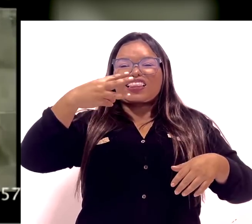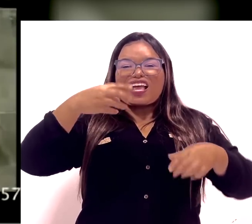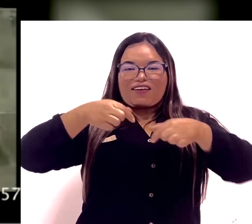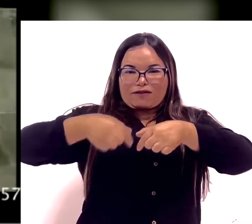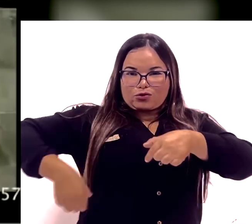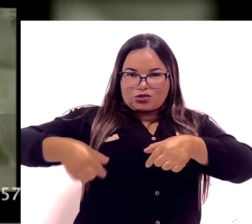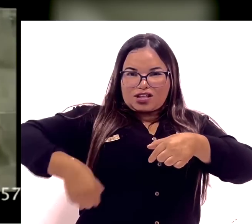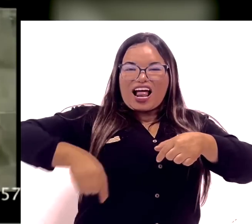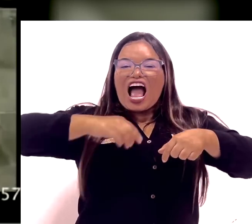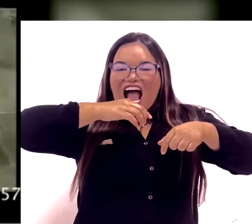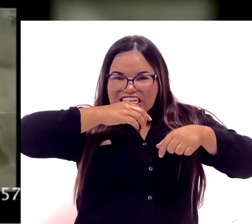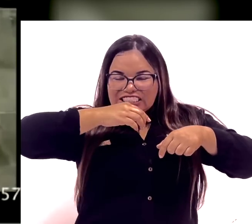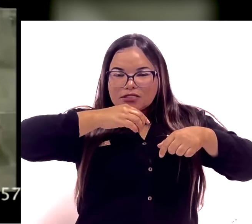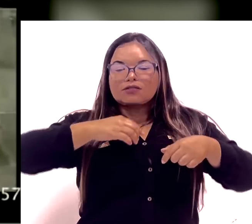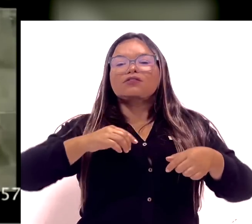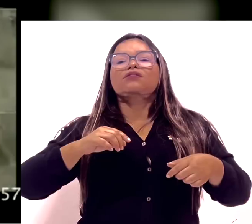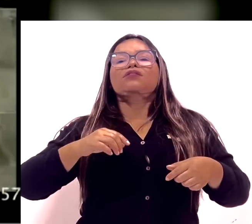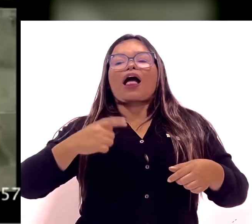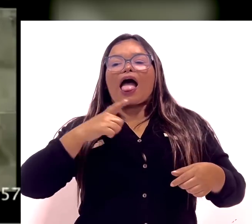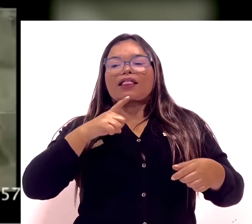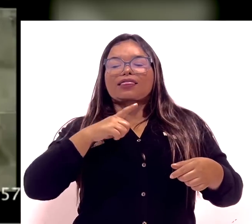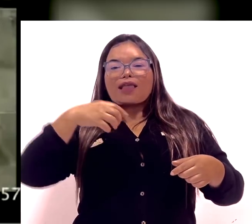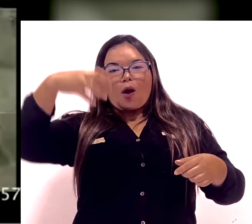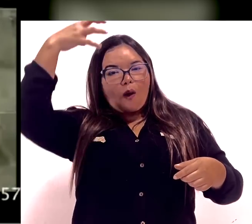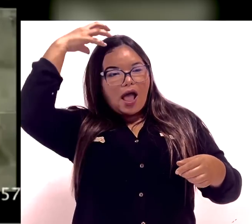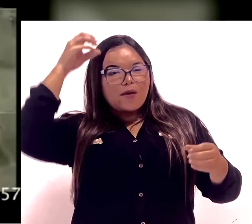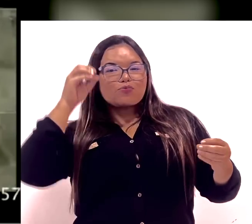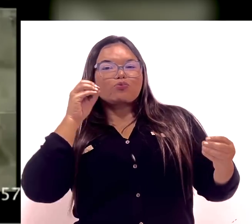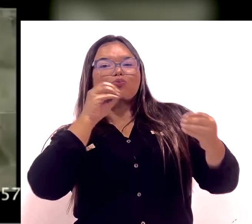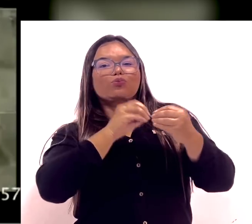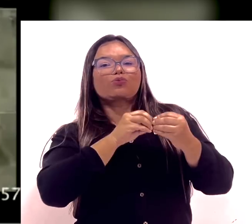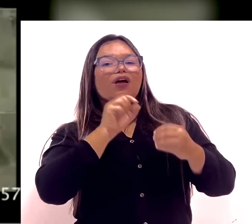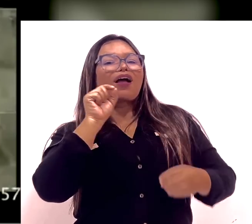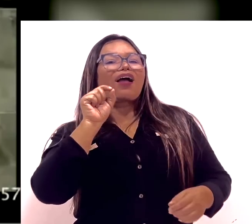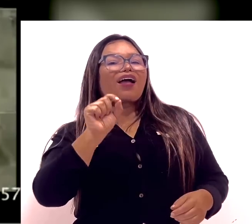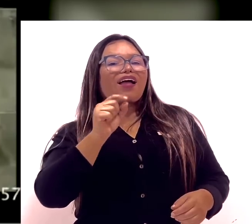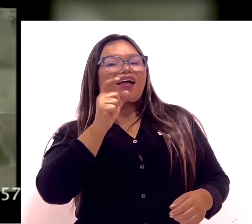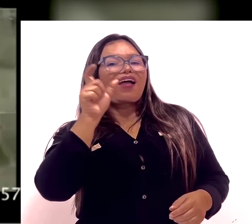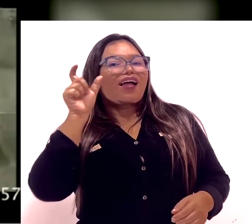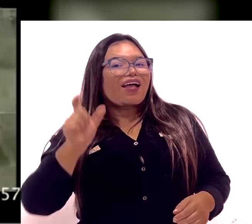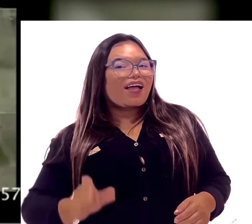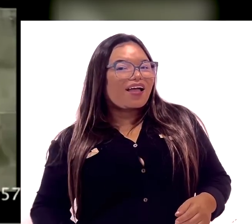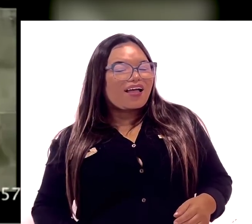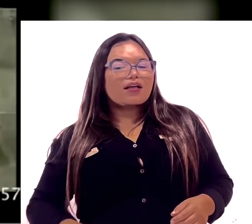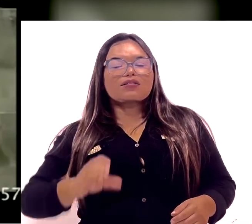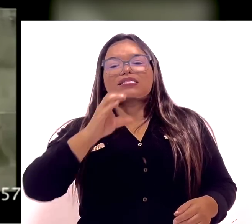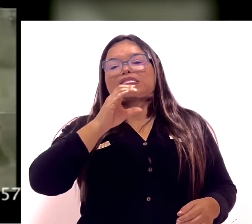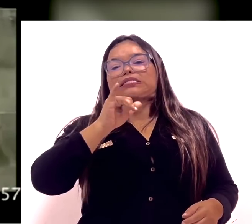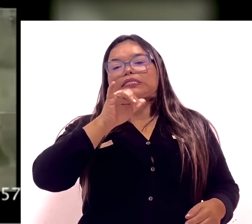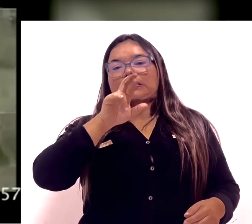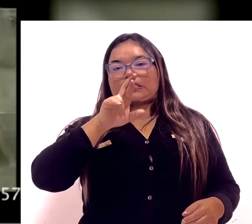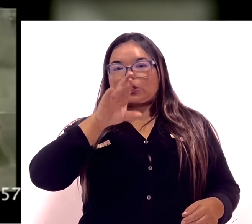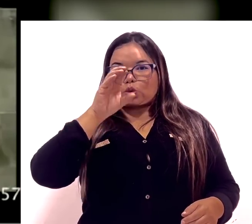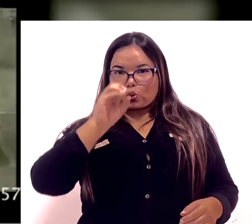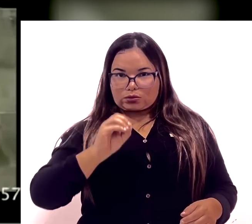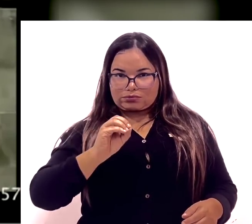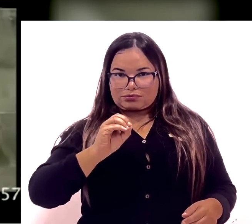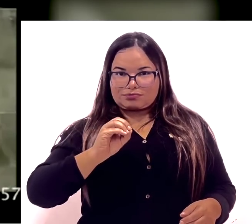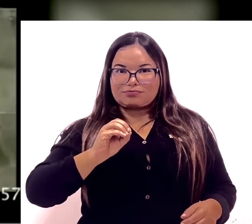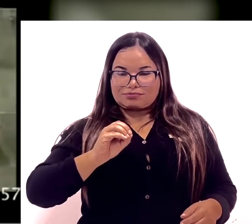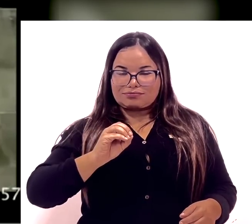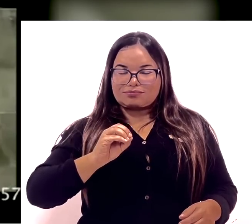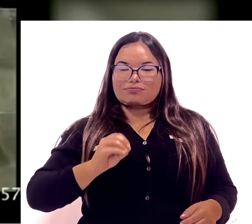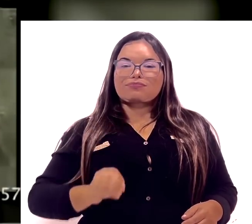eles dizem quem ele representa. Quem era? Era Ciro, o Grande. Portanto, eles